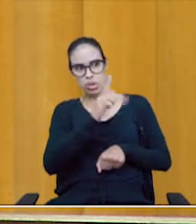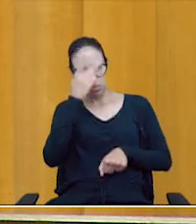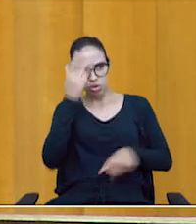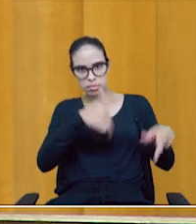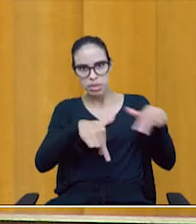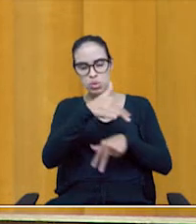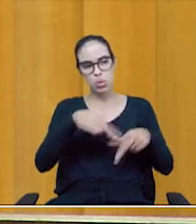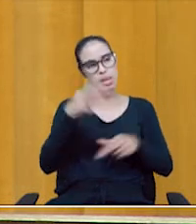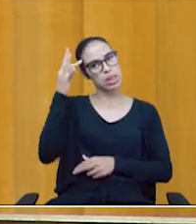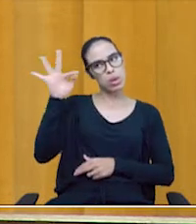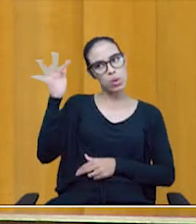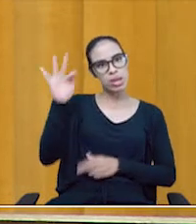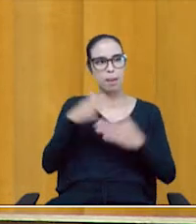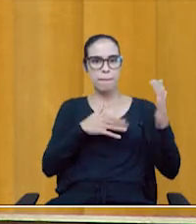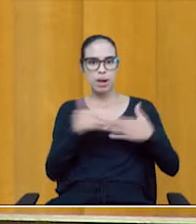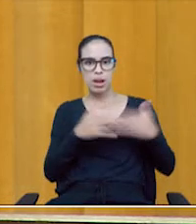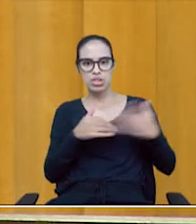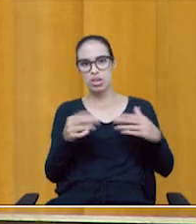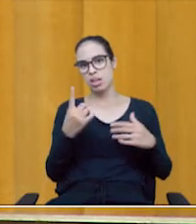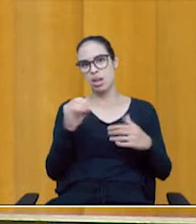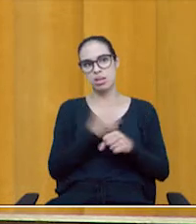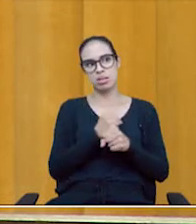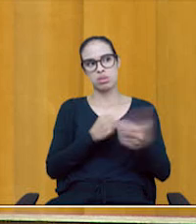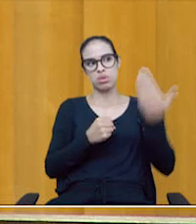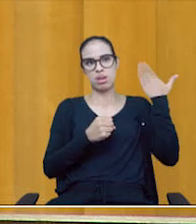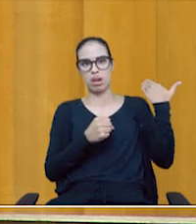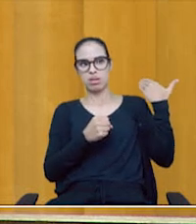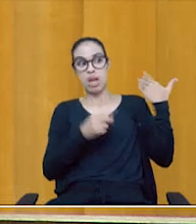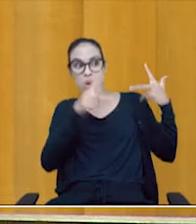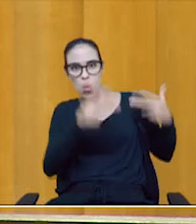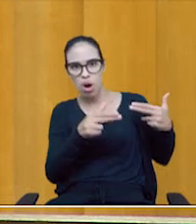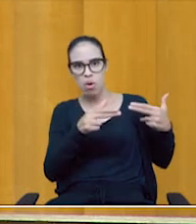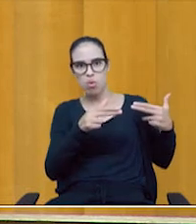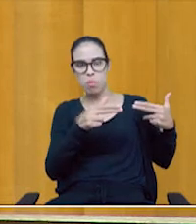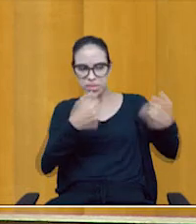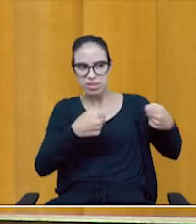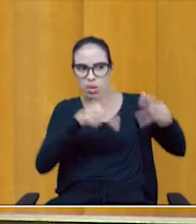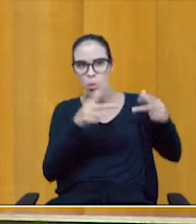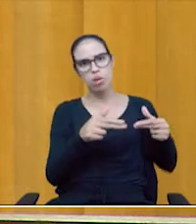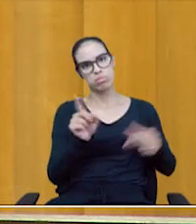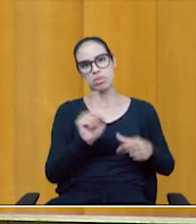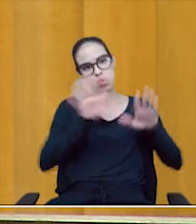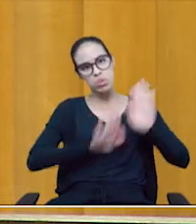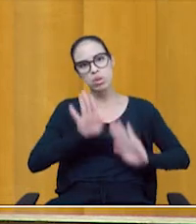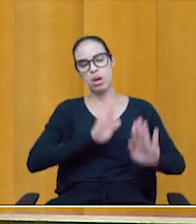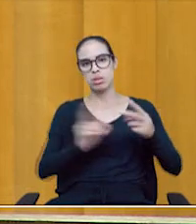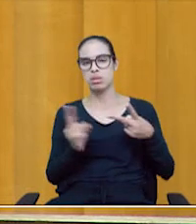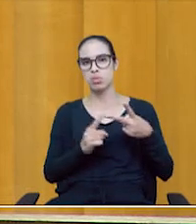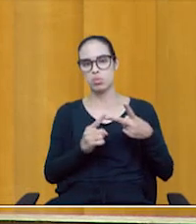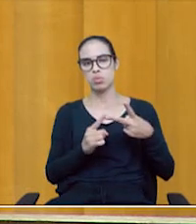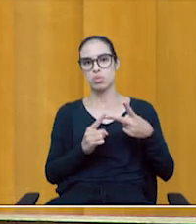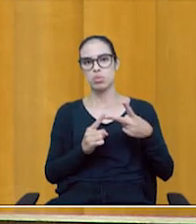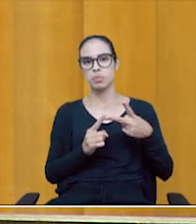e práticos de 10 e nem de 5 anos atrás. Cuidado com isso. Segundo, as alterações que